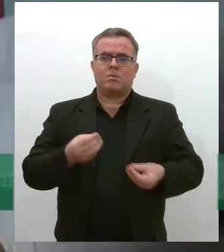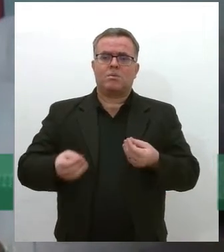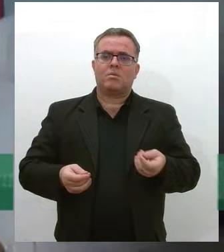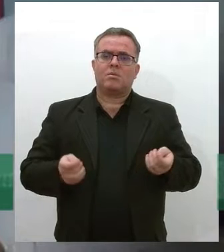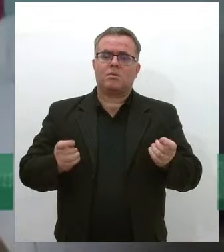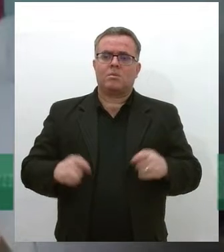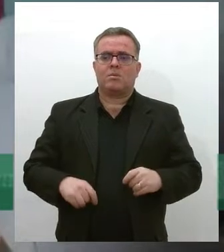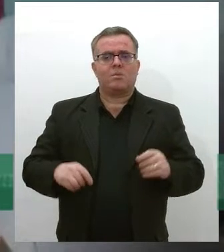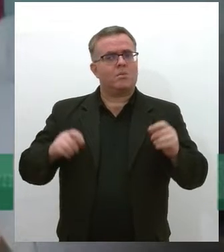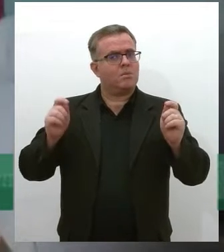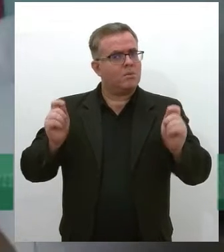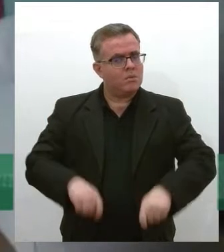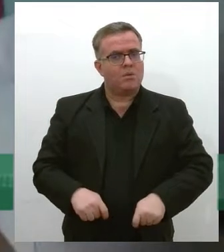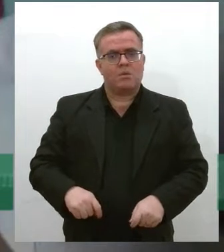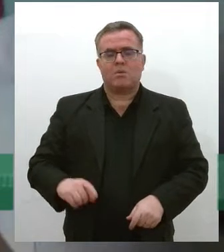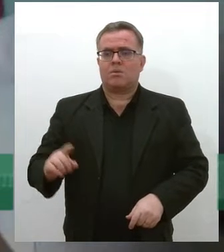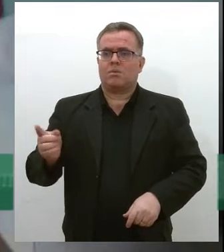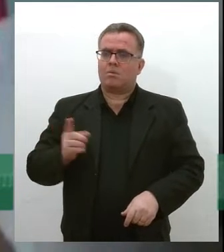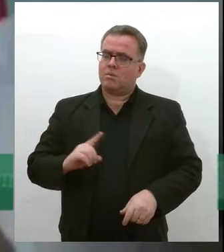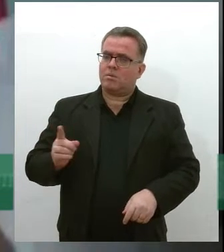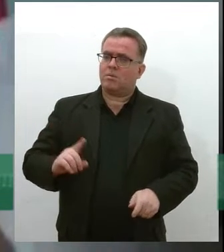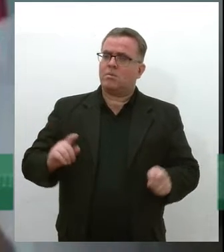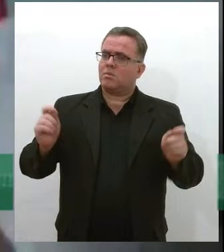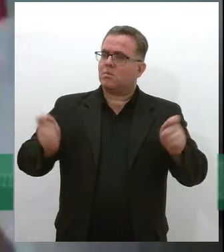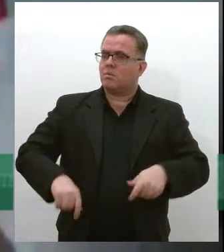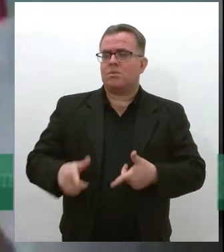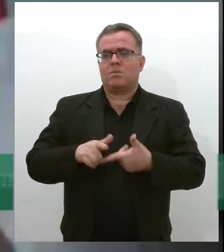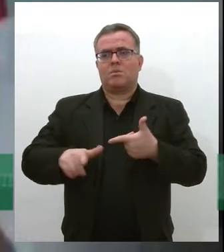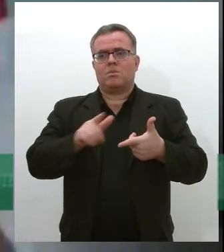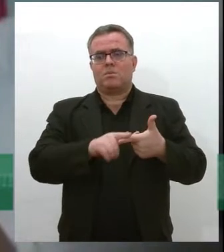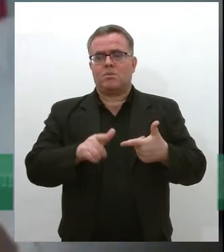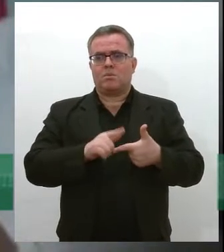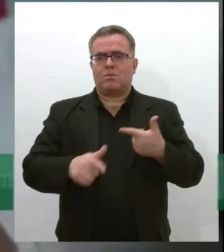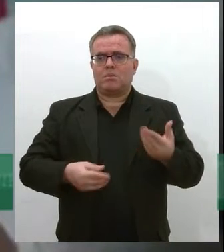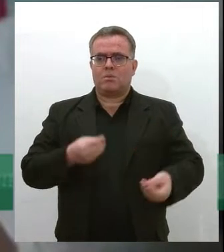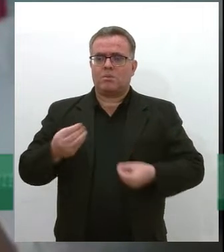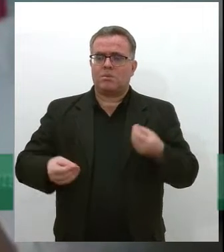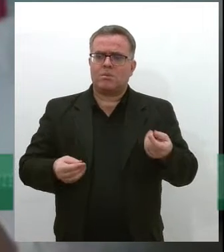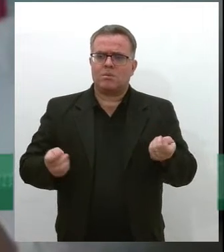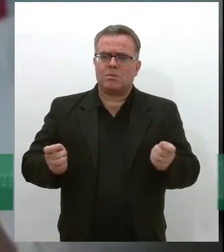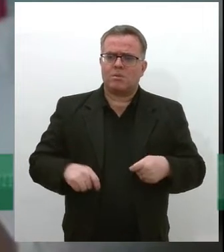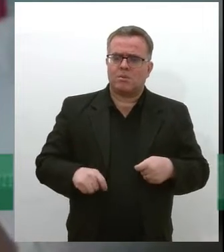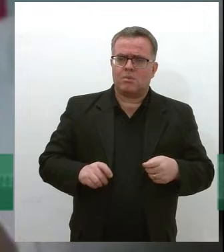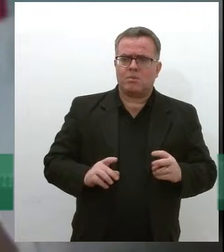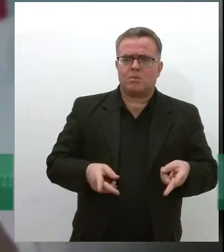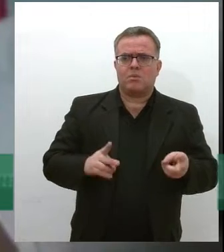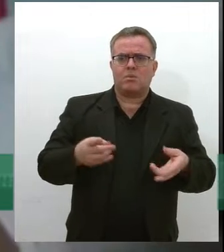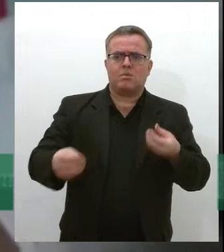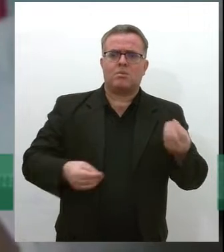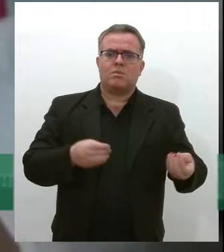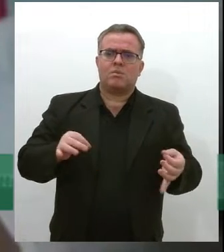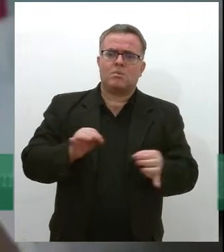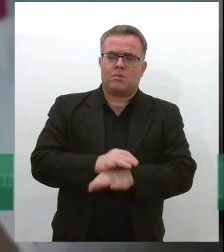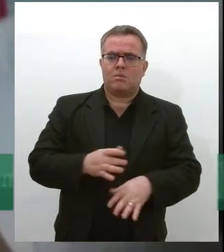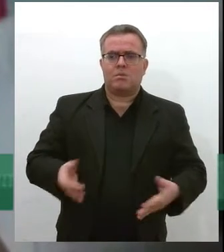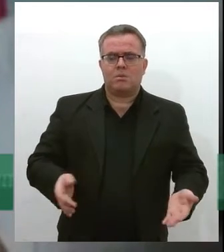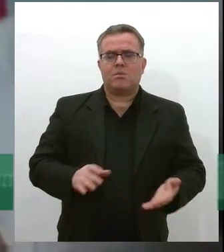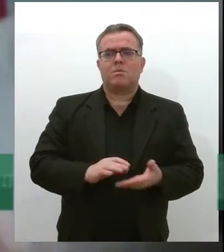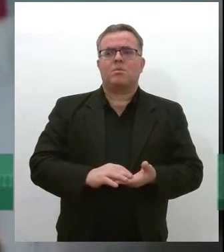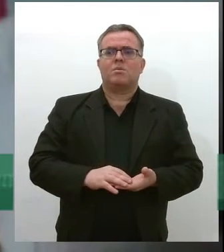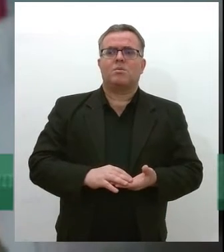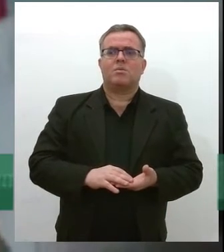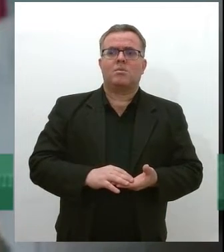incapazes de lidar com toda a problemática, né, e também o que os colonos do Brasil queriam em termos